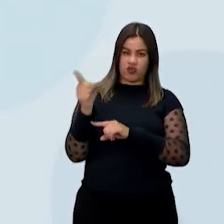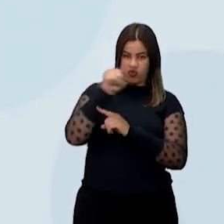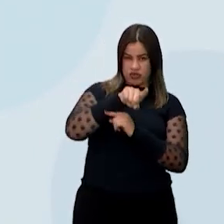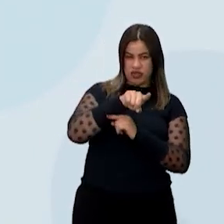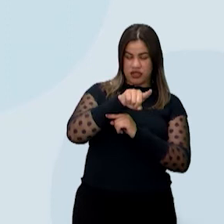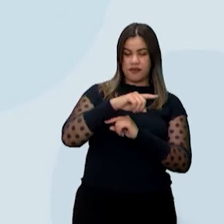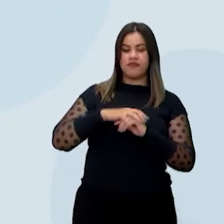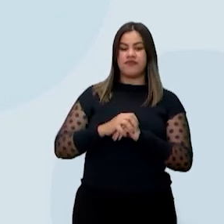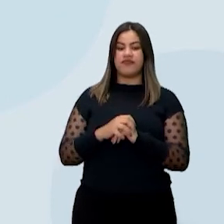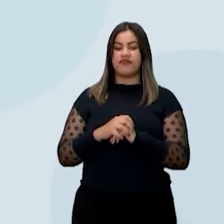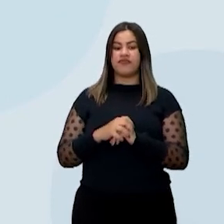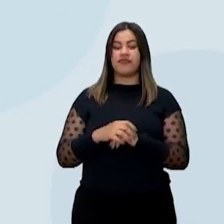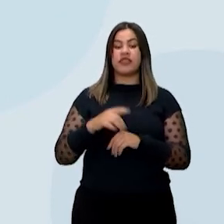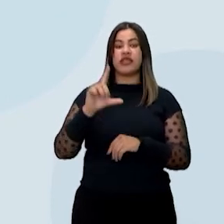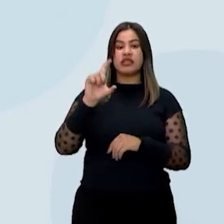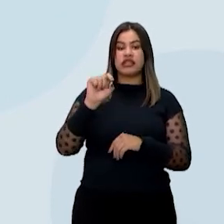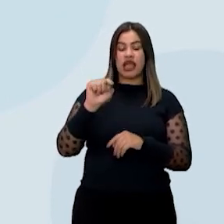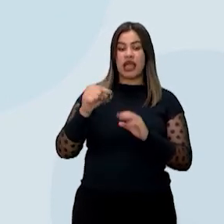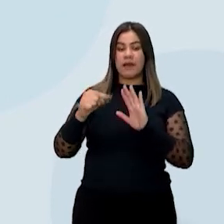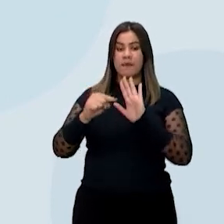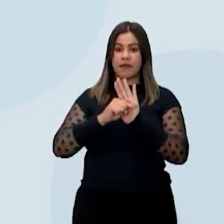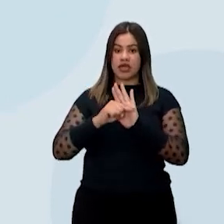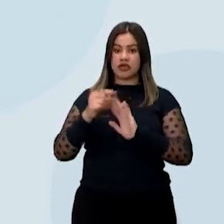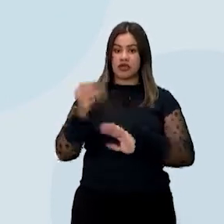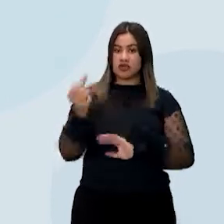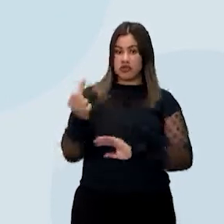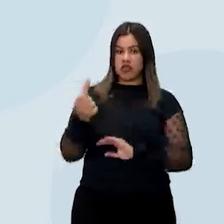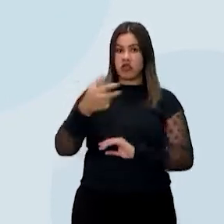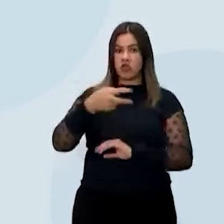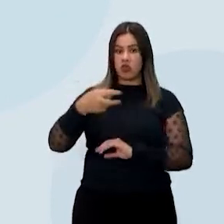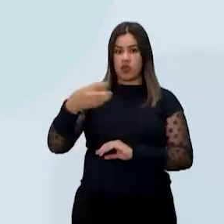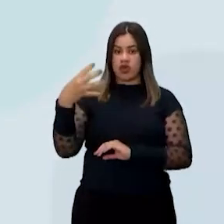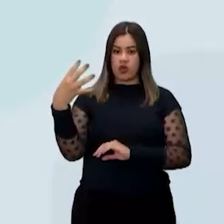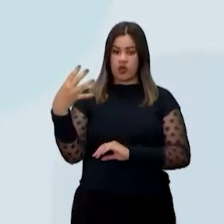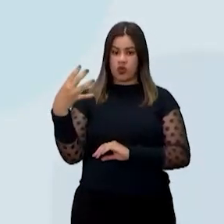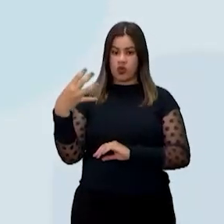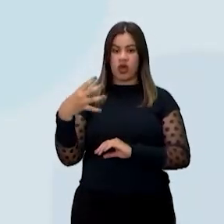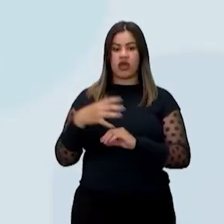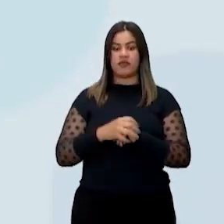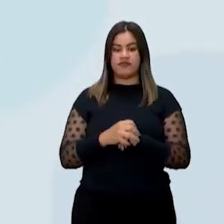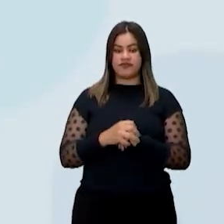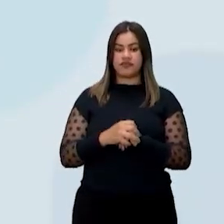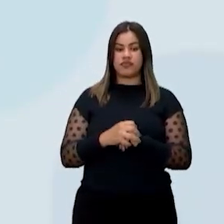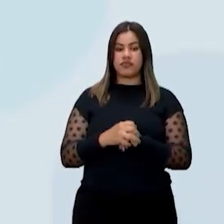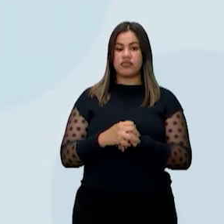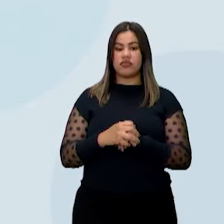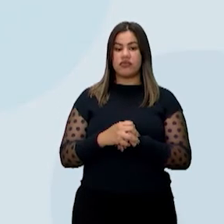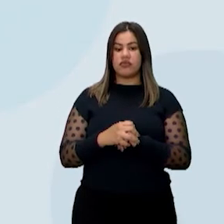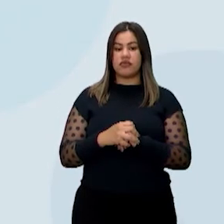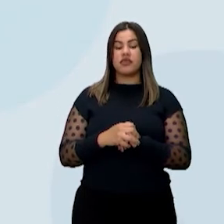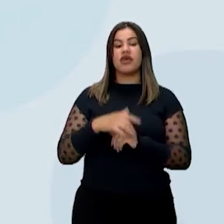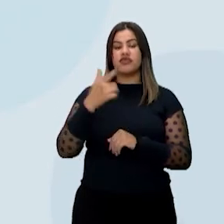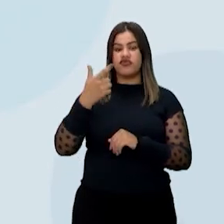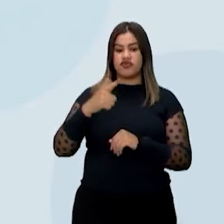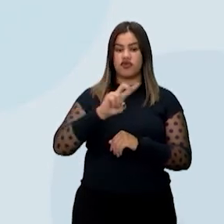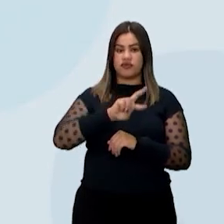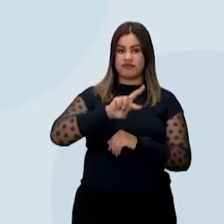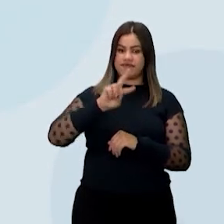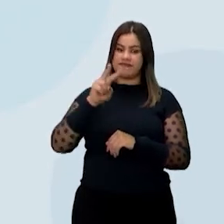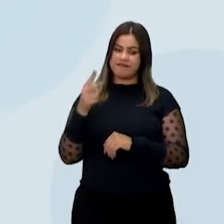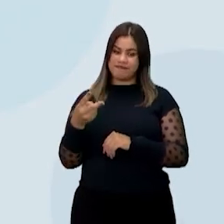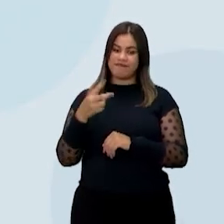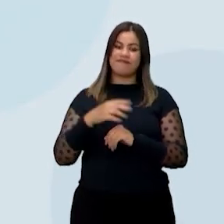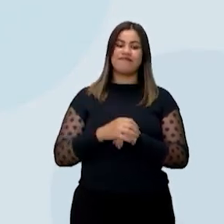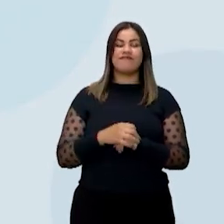dezeninha. 10 tira 6, fica 4. E lá 3 não dá para tirar 5, então empresto aqui uma dezeninha do